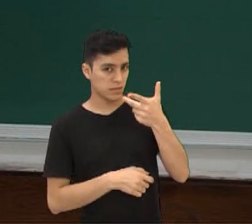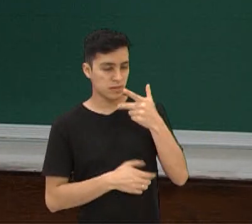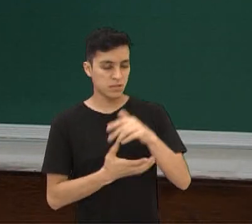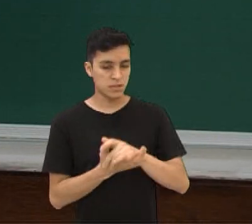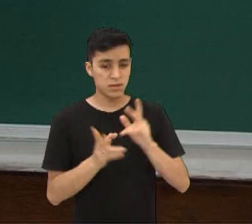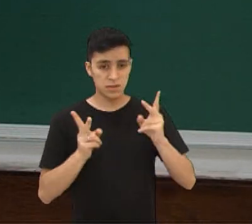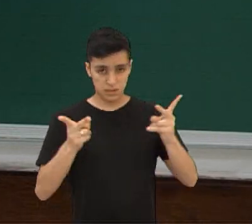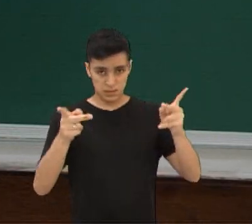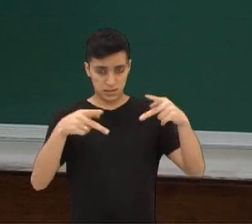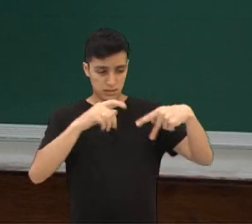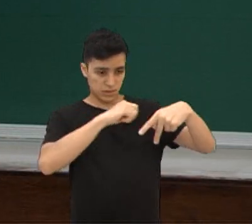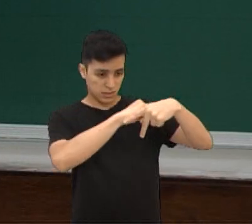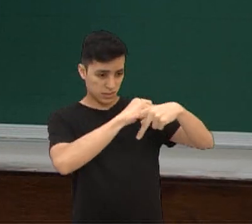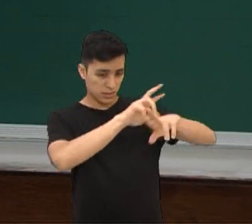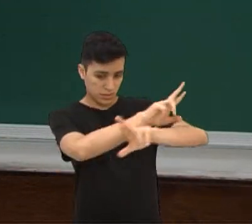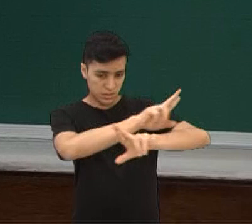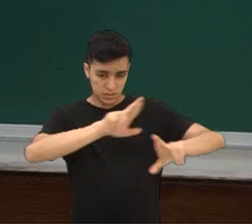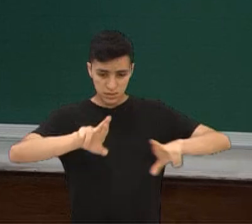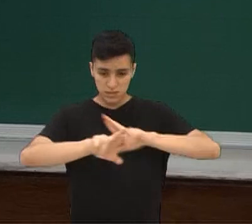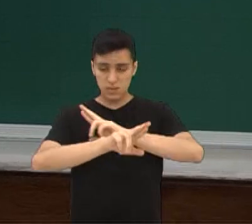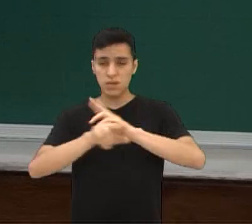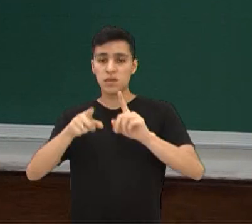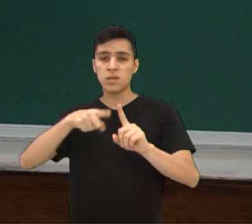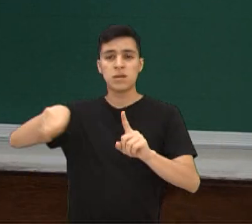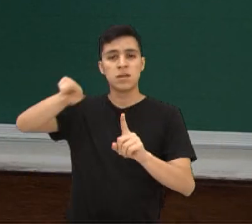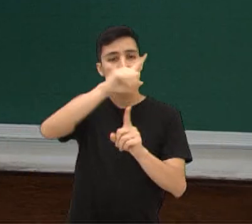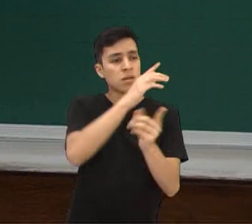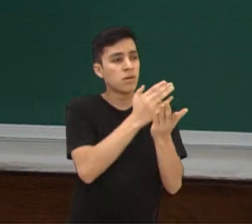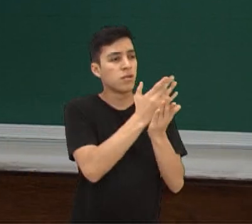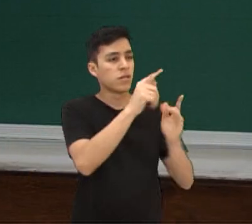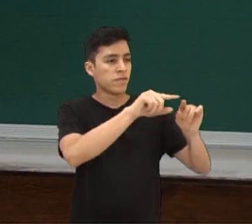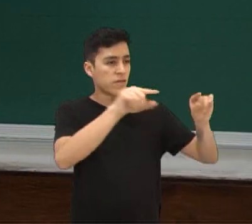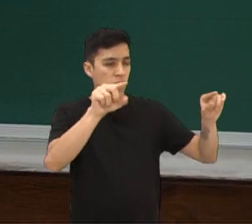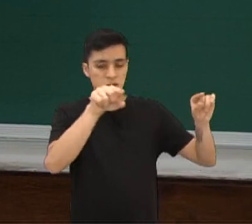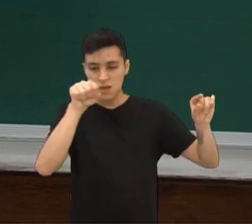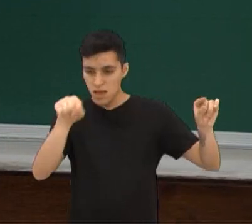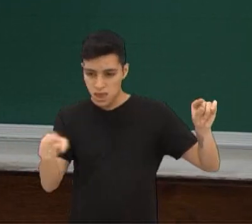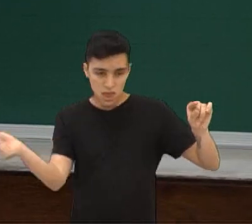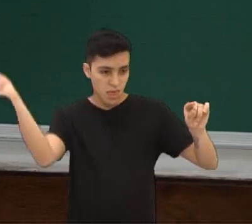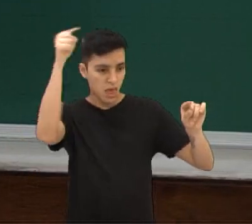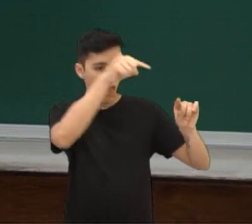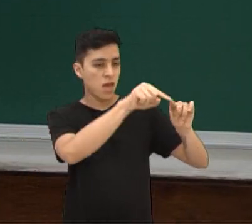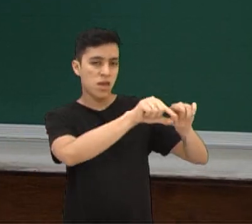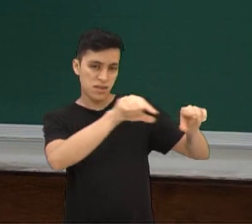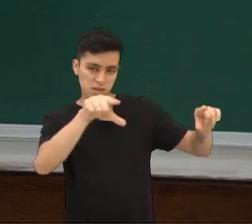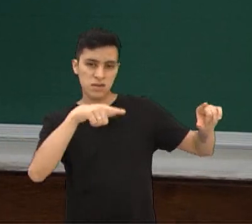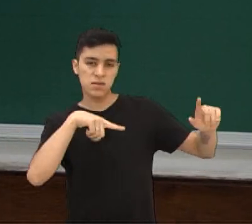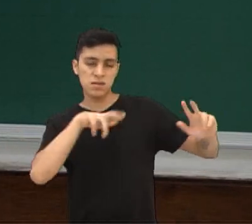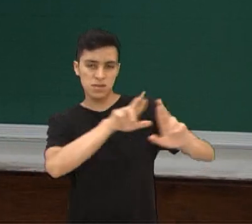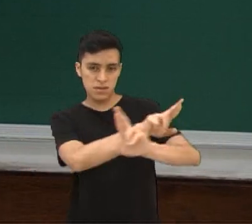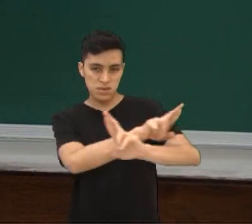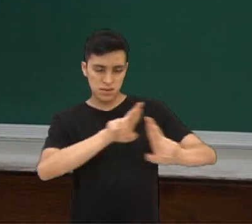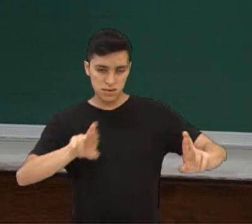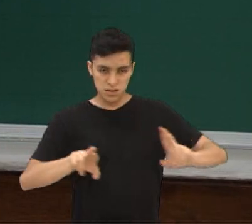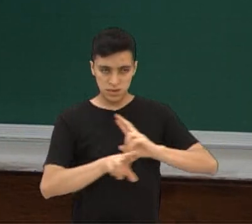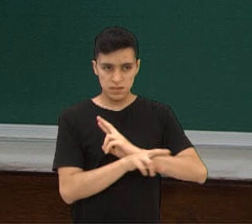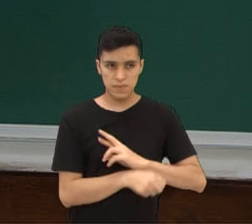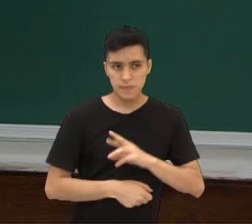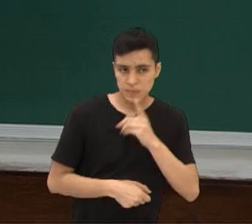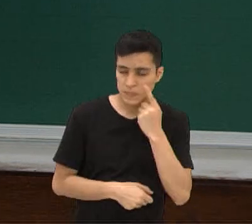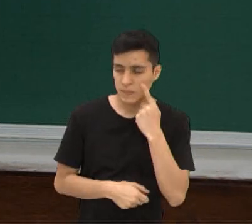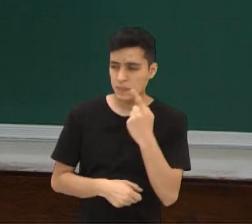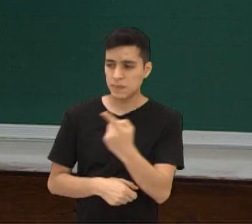relação do pronome relativo com o início da frase. Lyric, a short poem